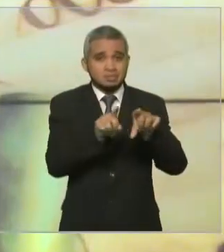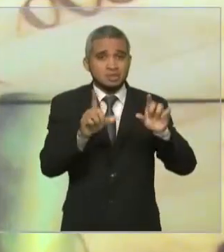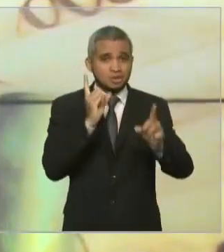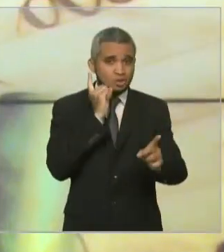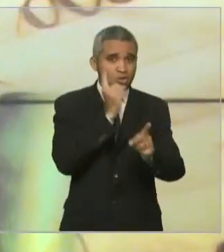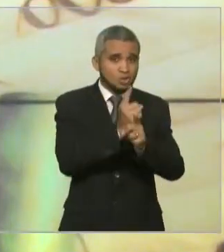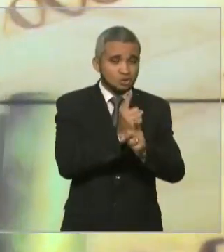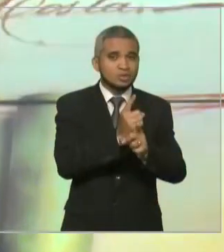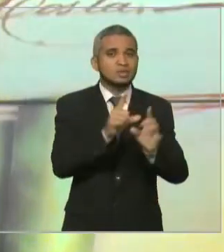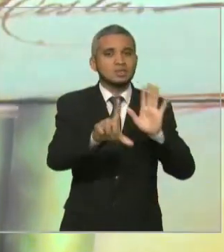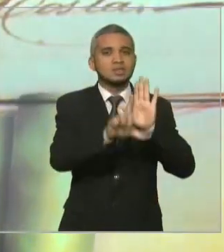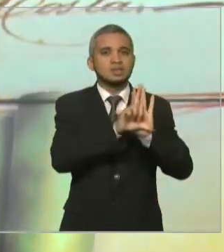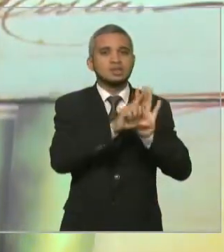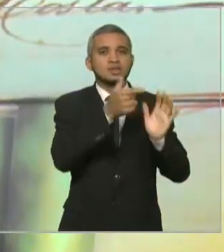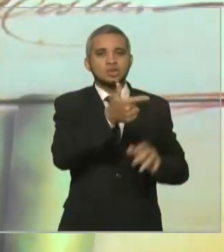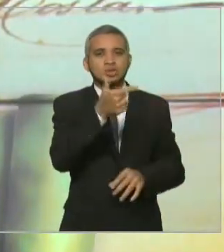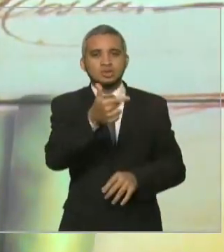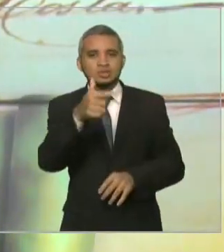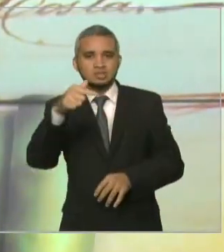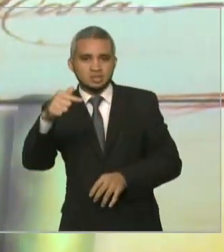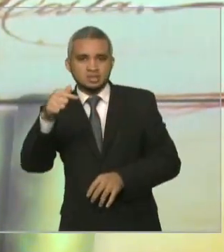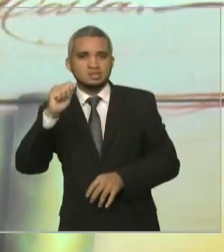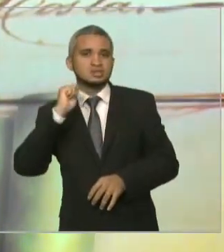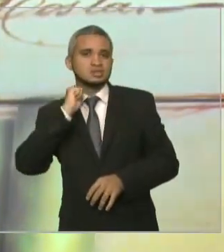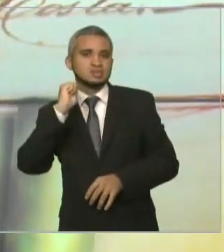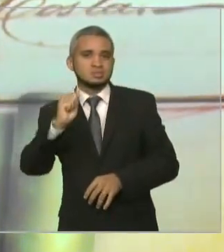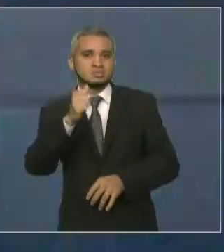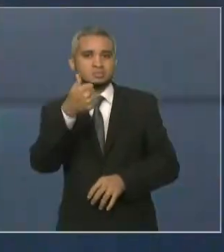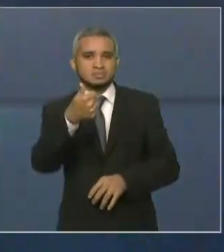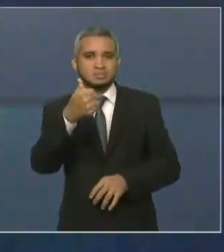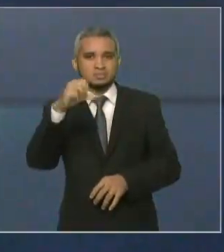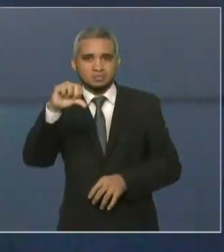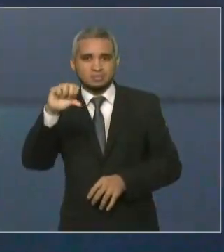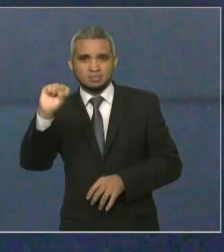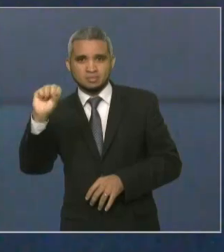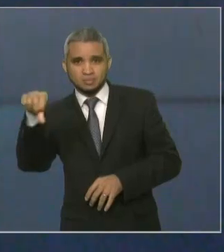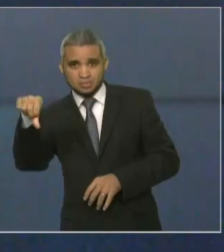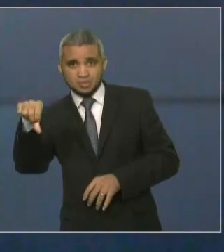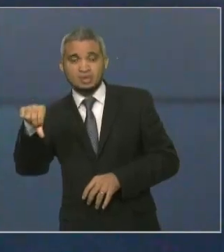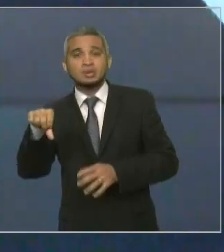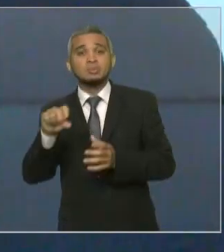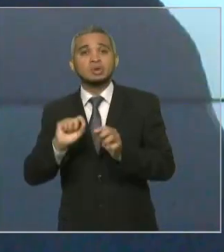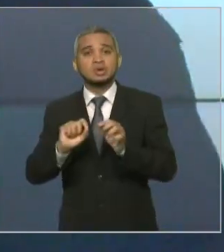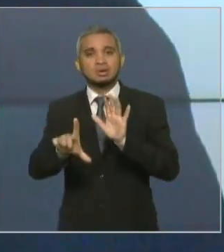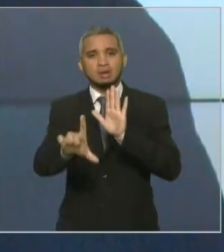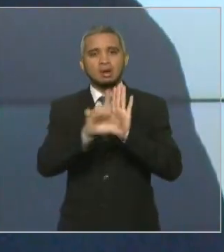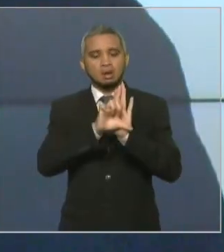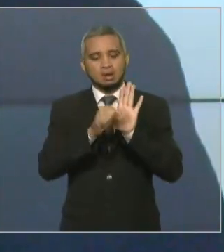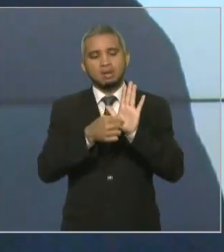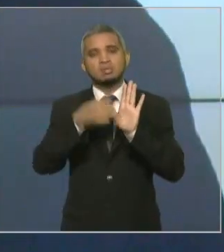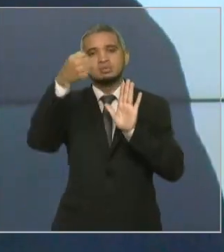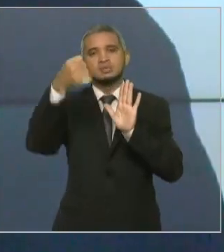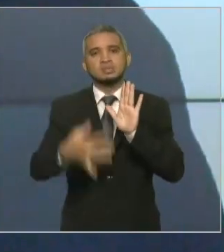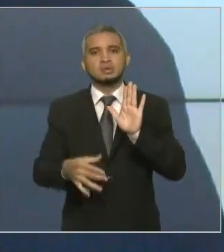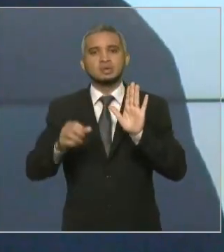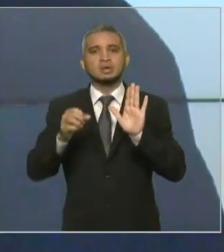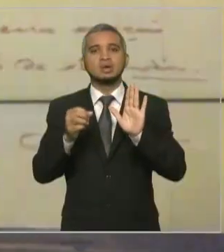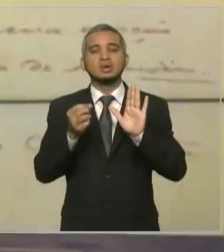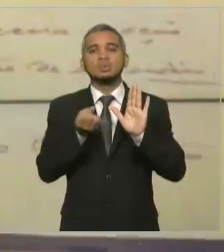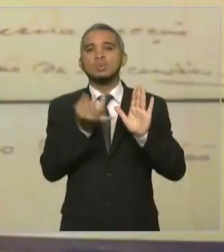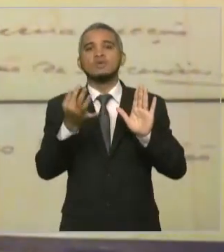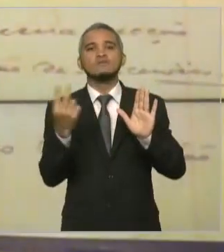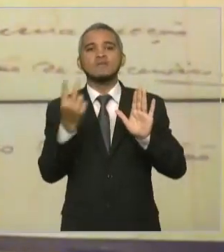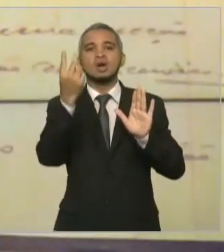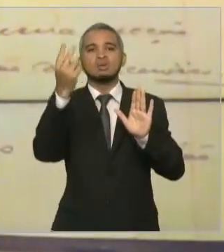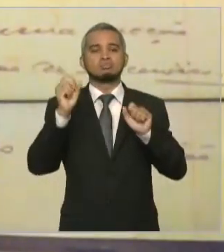que instituiu a aposentadoria dos magistrados maranhenses. No mesmo livro, outra descoberta, o registro da